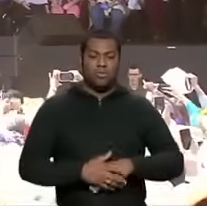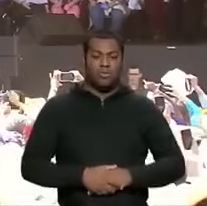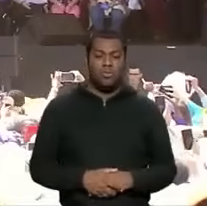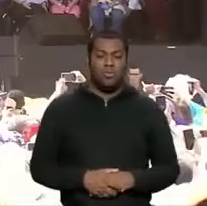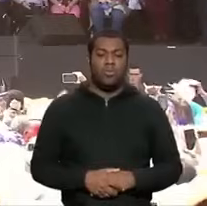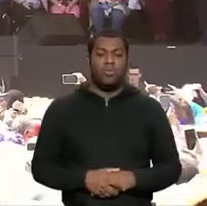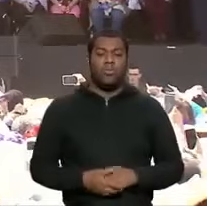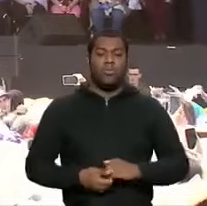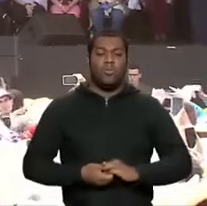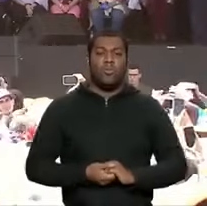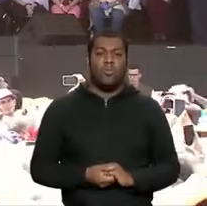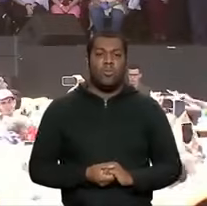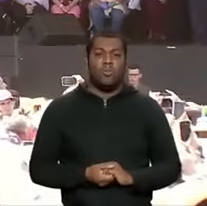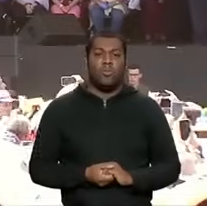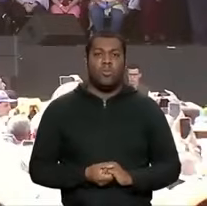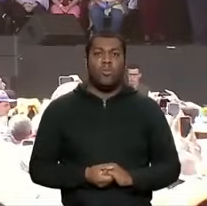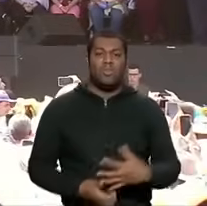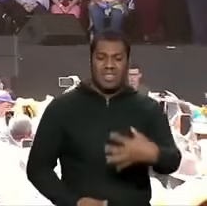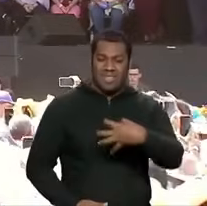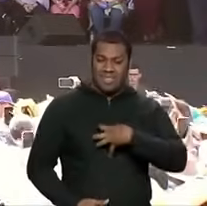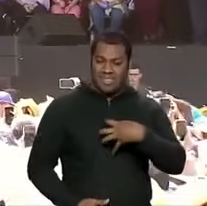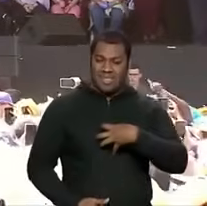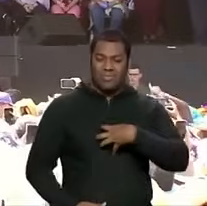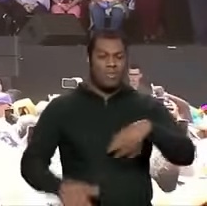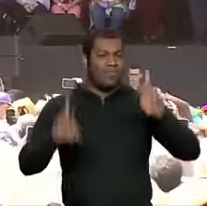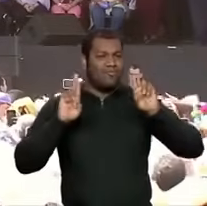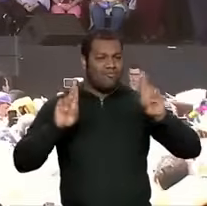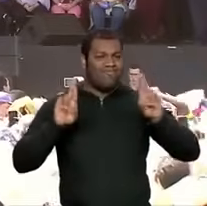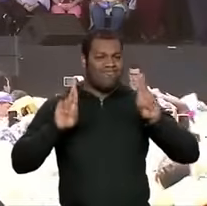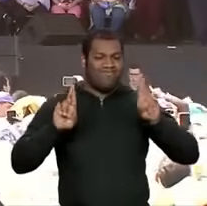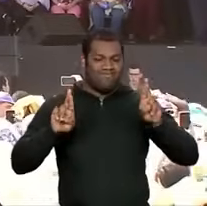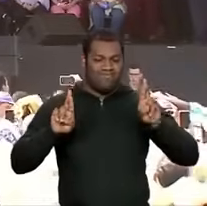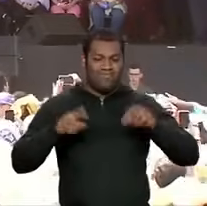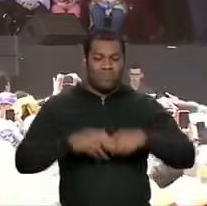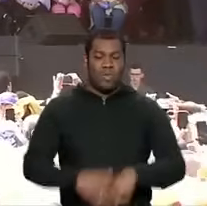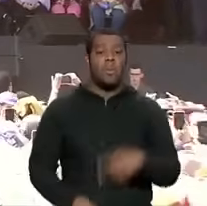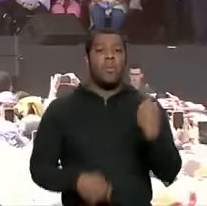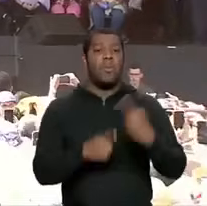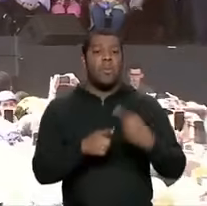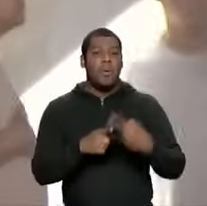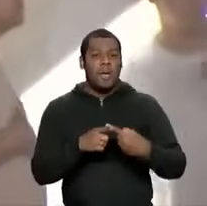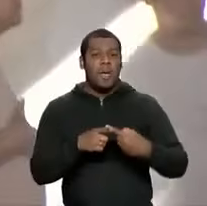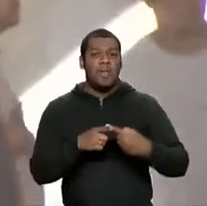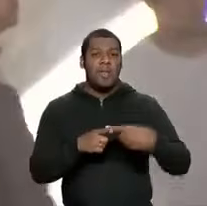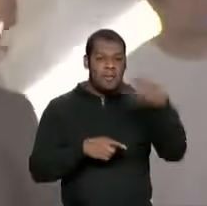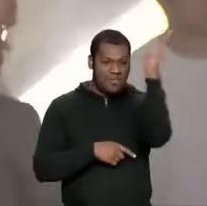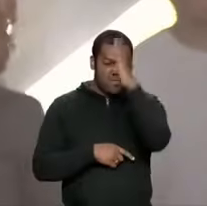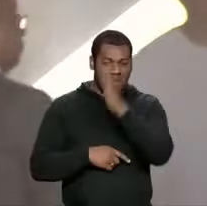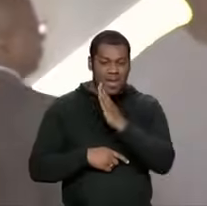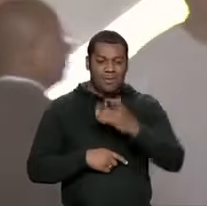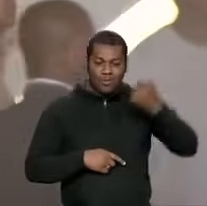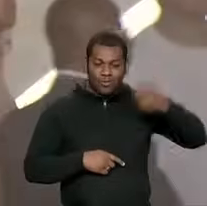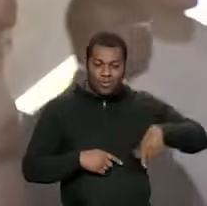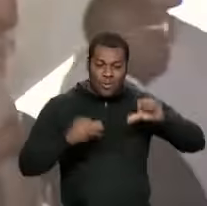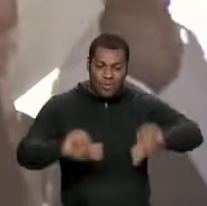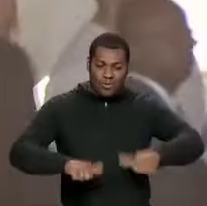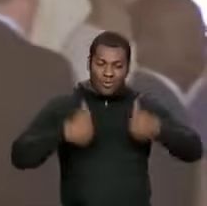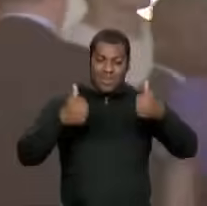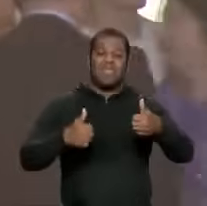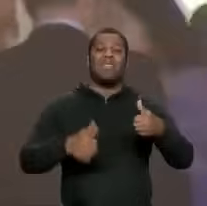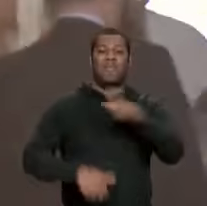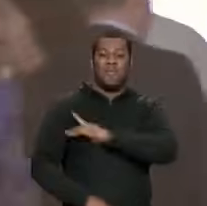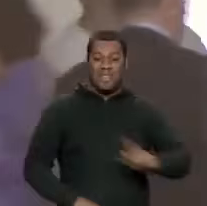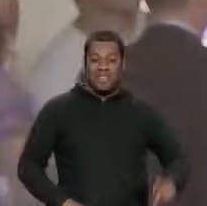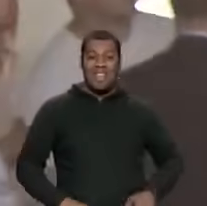iluministas há um sentimento de muita esperança porque o Brasil voltou o presidente Lula voltou